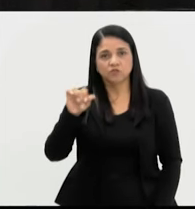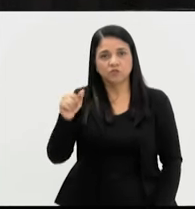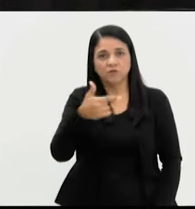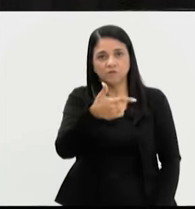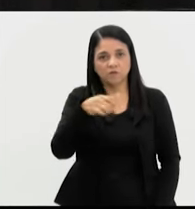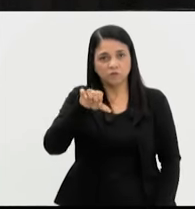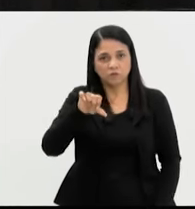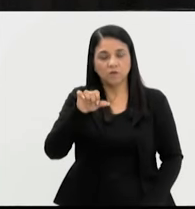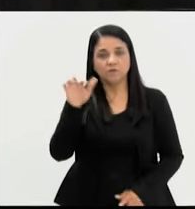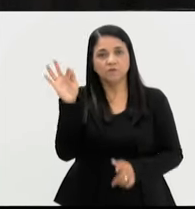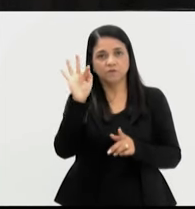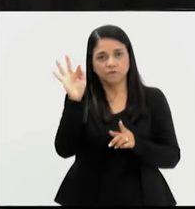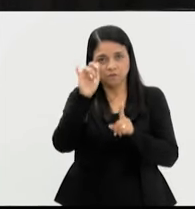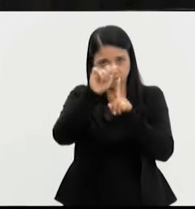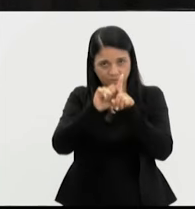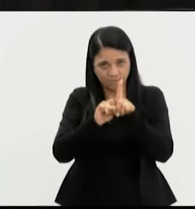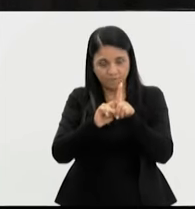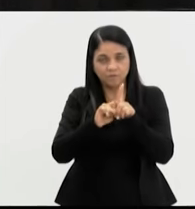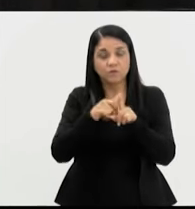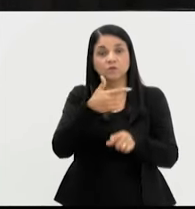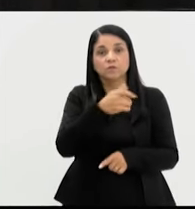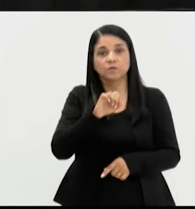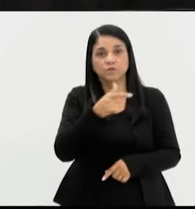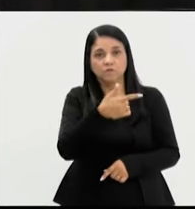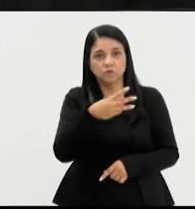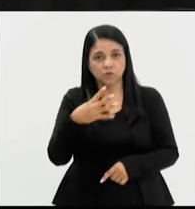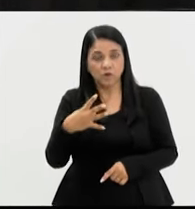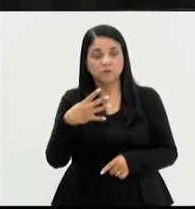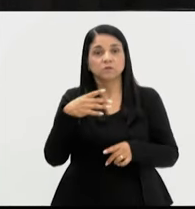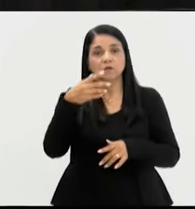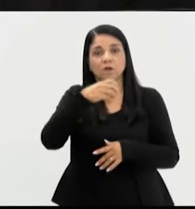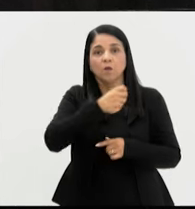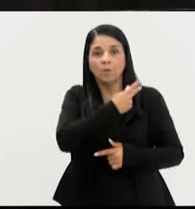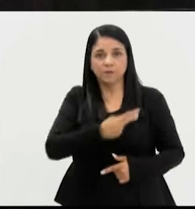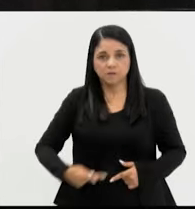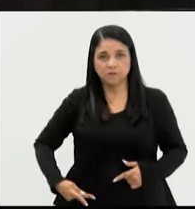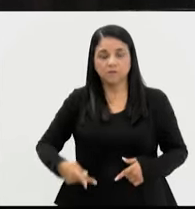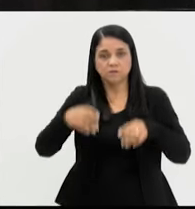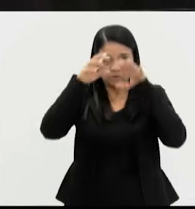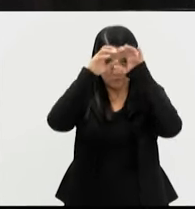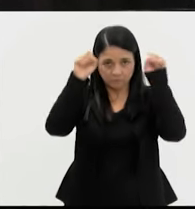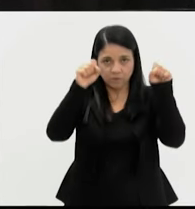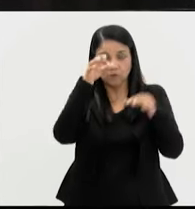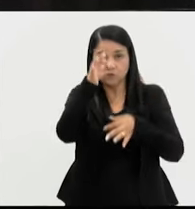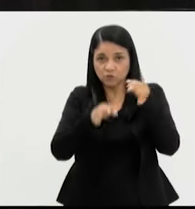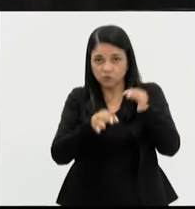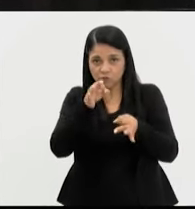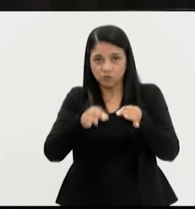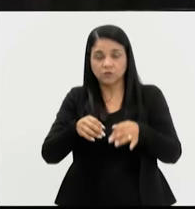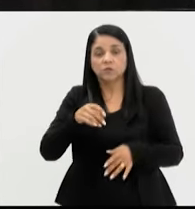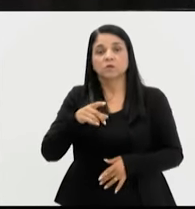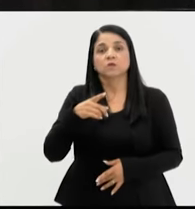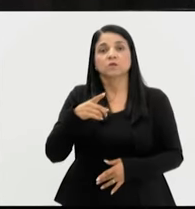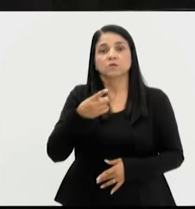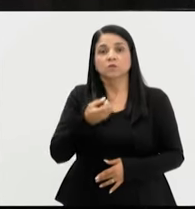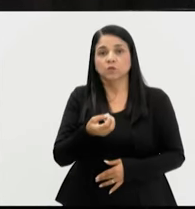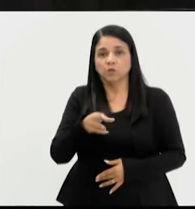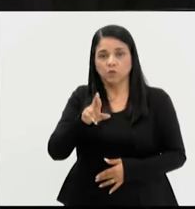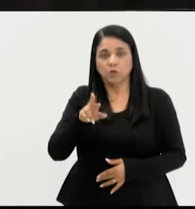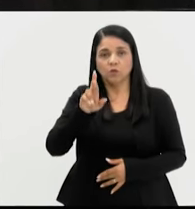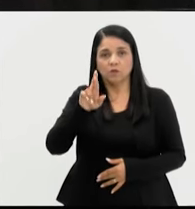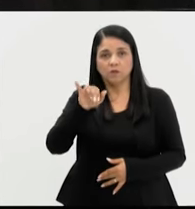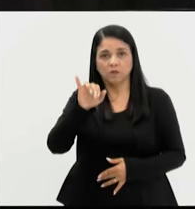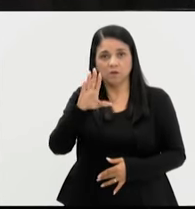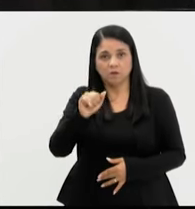Fevereiro de 2024 ao presidente do tribunal de justiça Dr rodrig